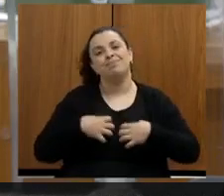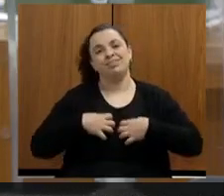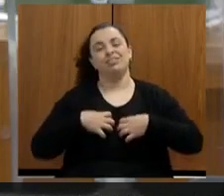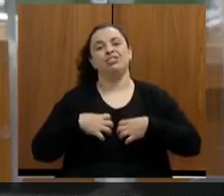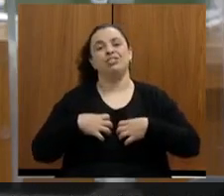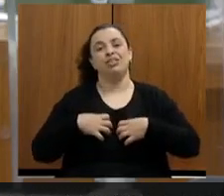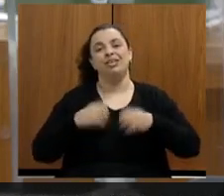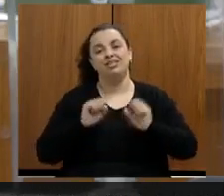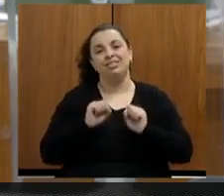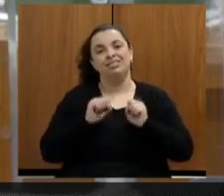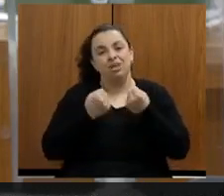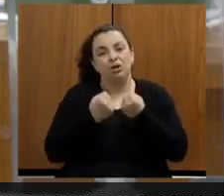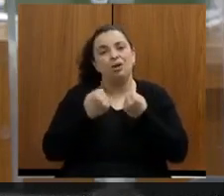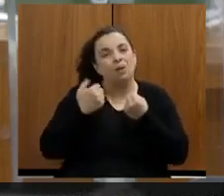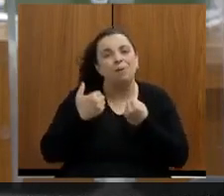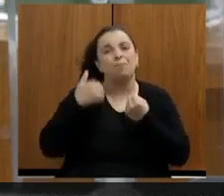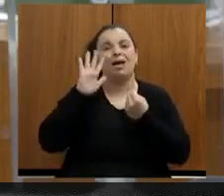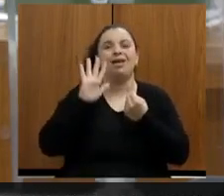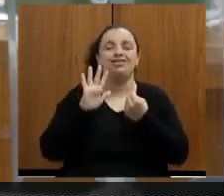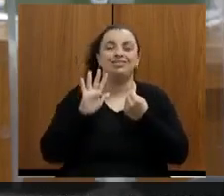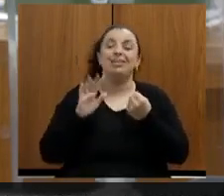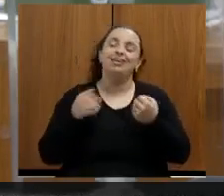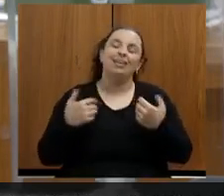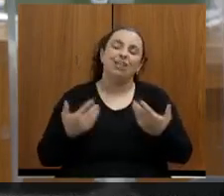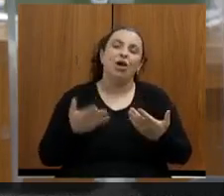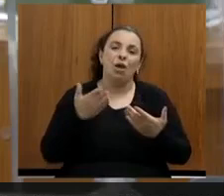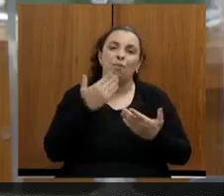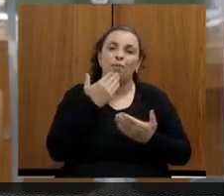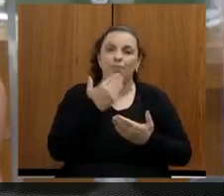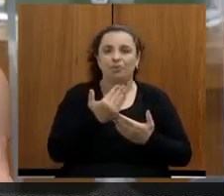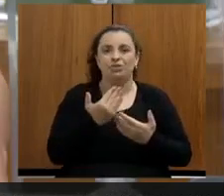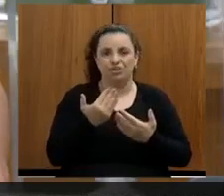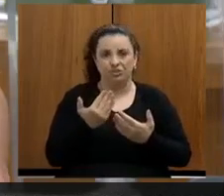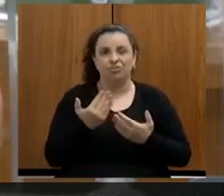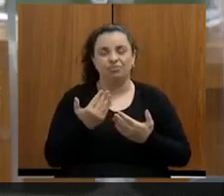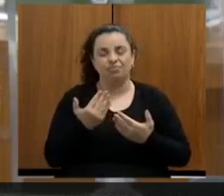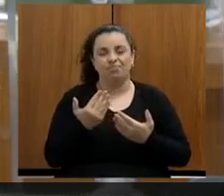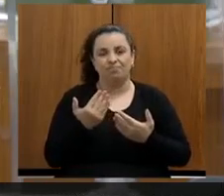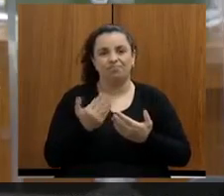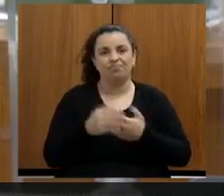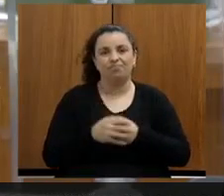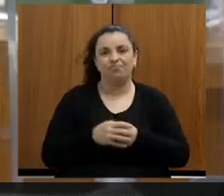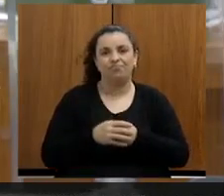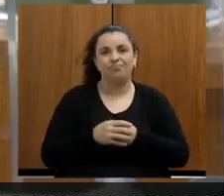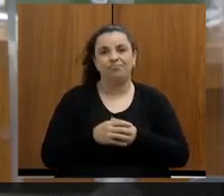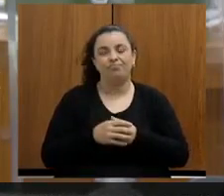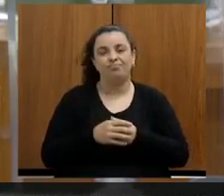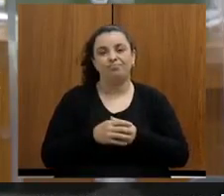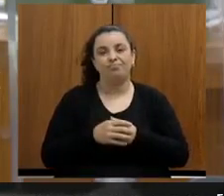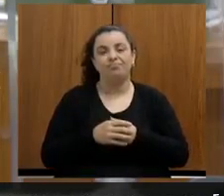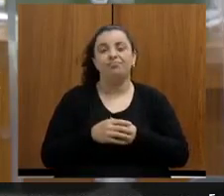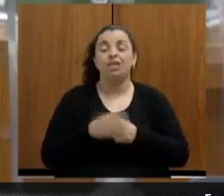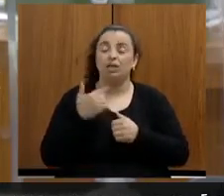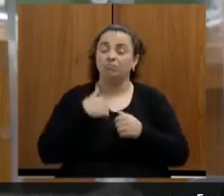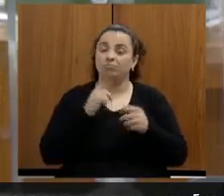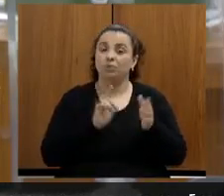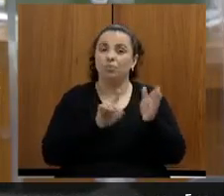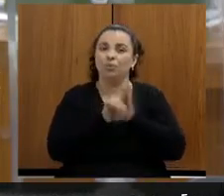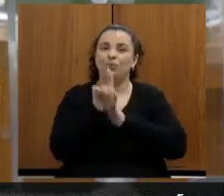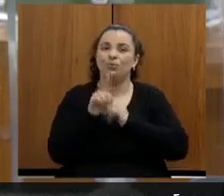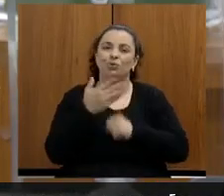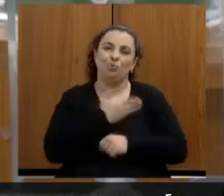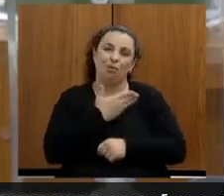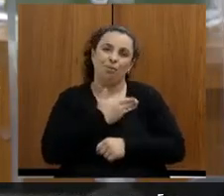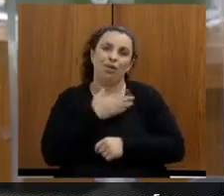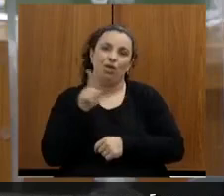reforçada então fica aqui esse pedido e tenho aqui uma pergunta de um